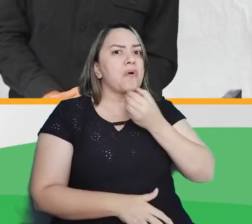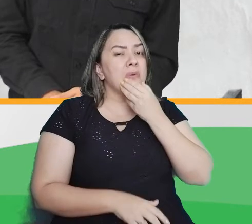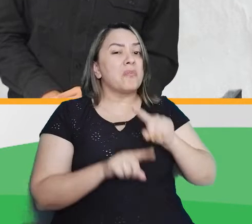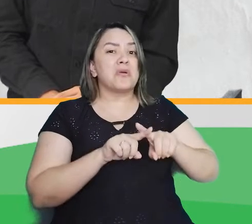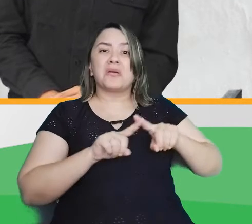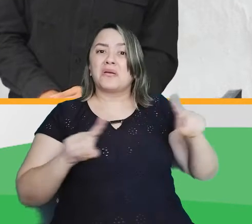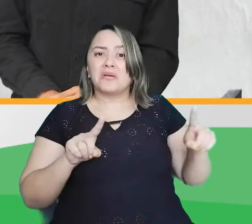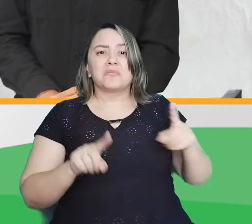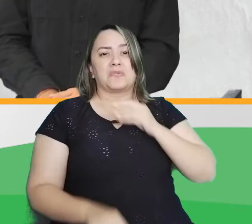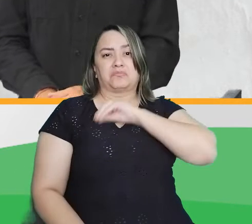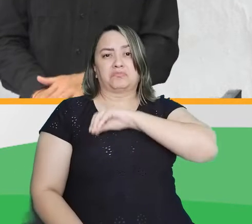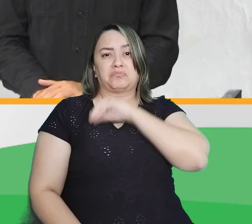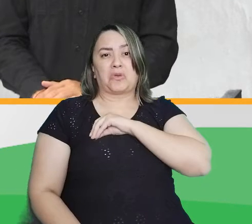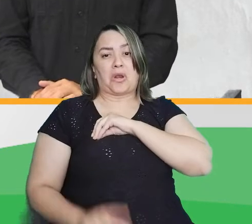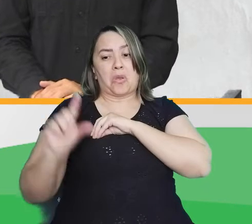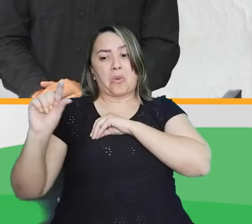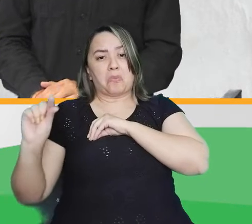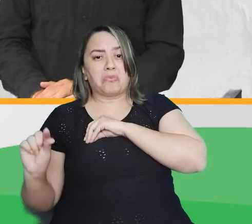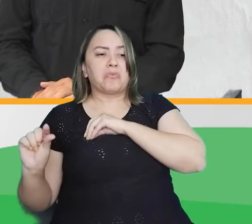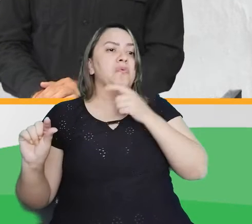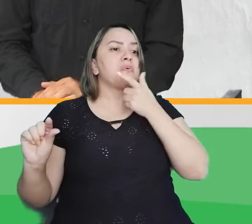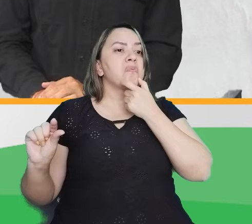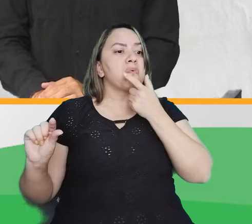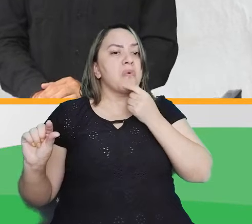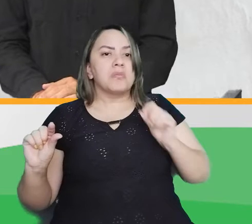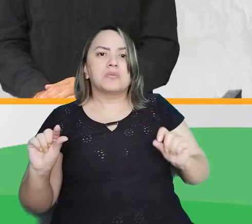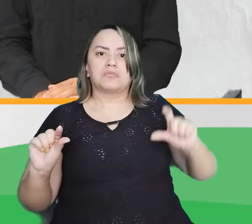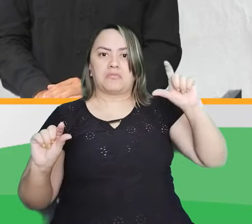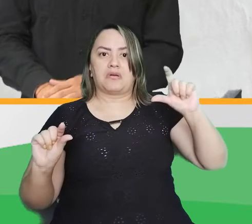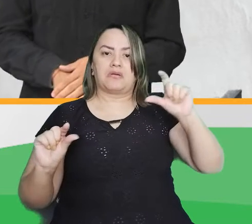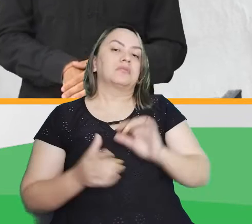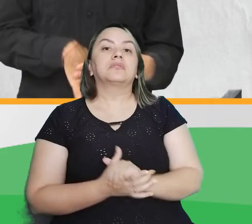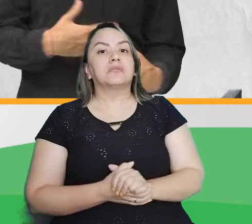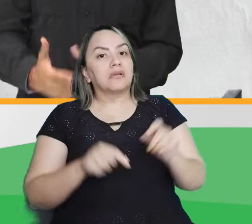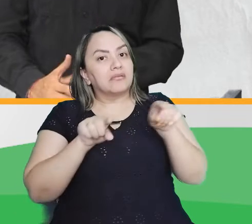as mulheres, em sua grande maioria. Ainda vivemos em um mundo em que os